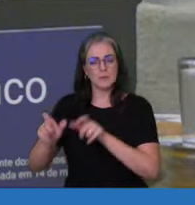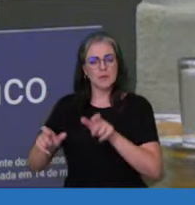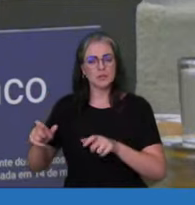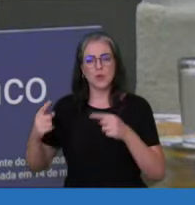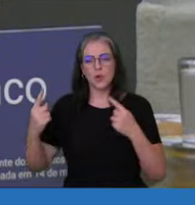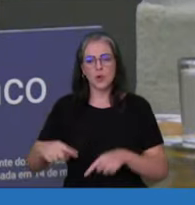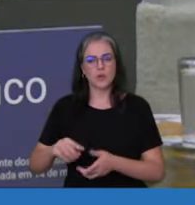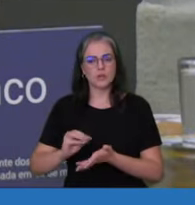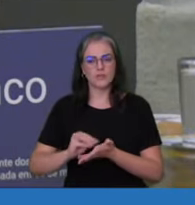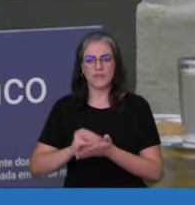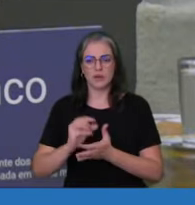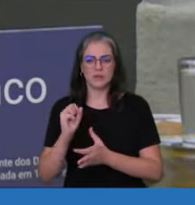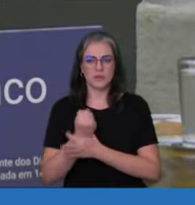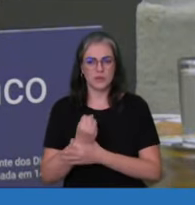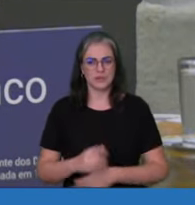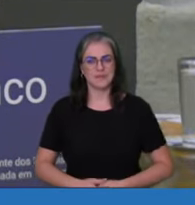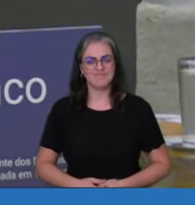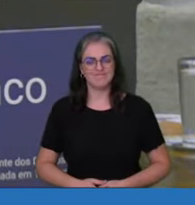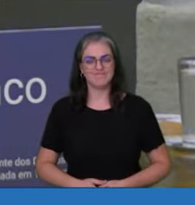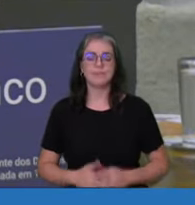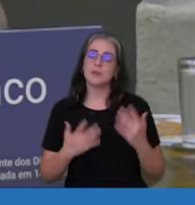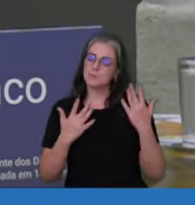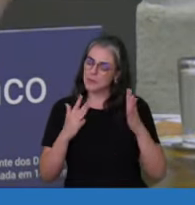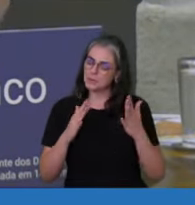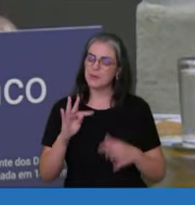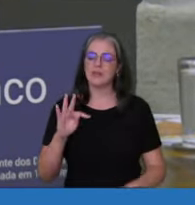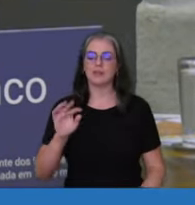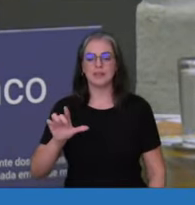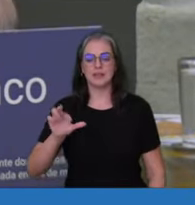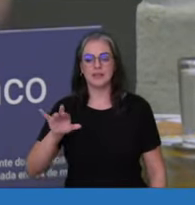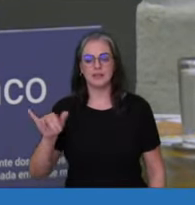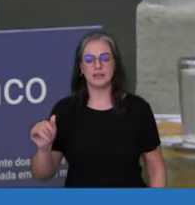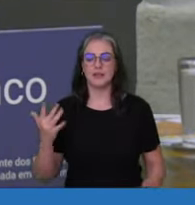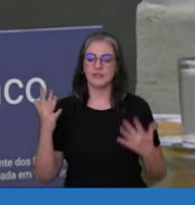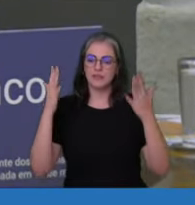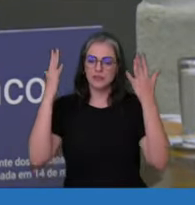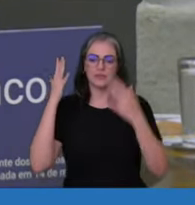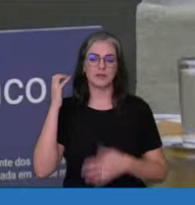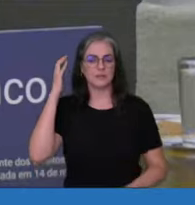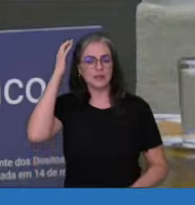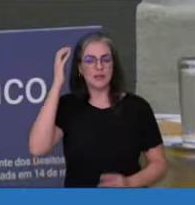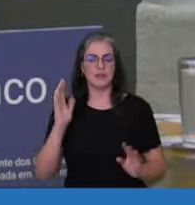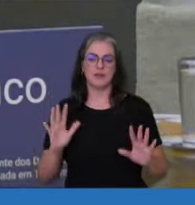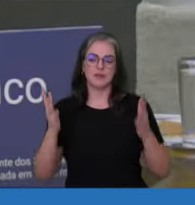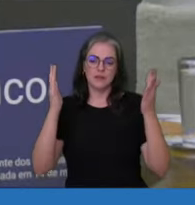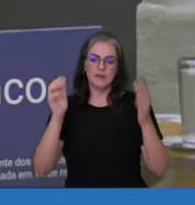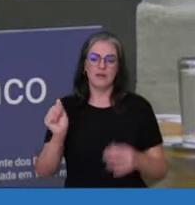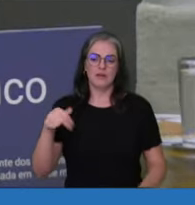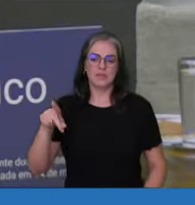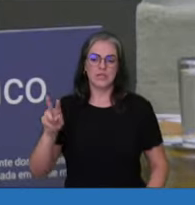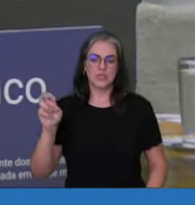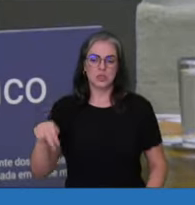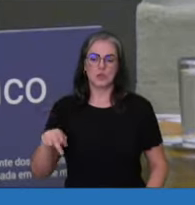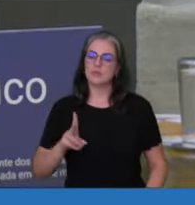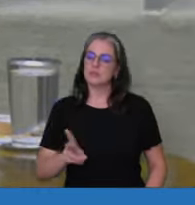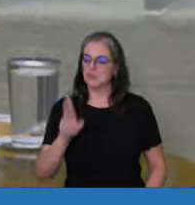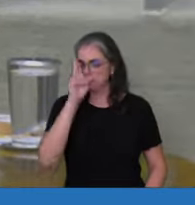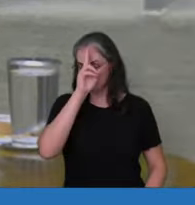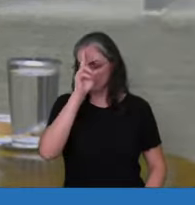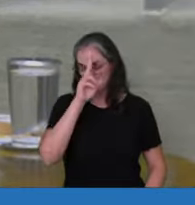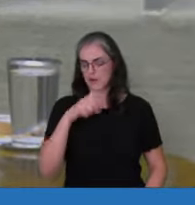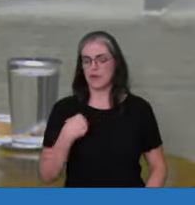país. Parabéns, Talíria, por essa sessão solene. Viva Marielle, viva Anderson, estarão sempre em nossas memórias e em nossas